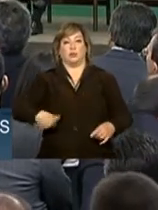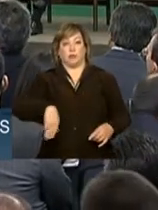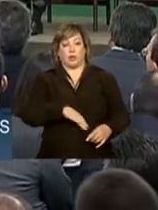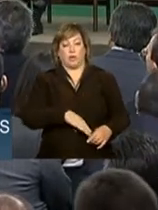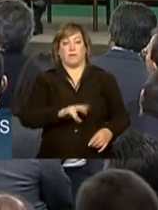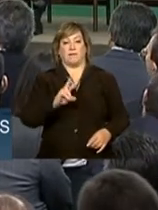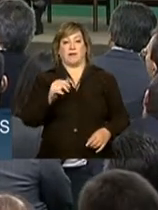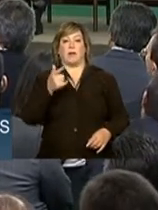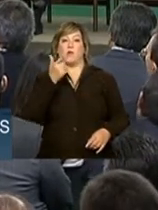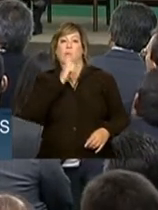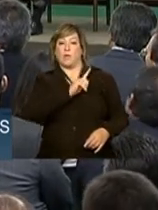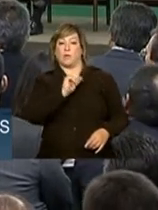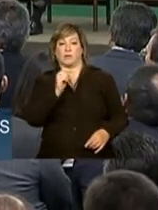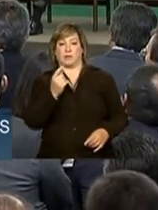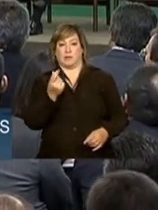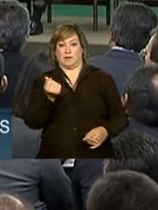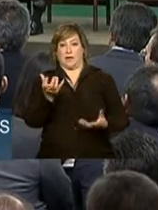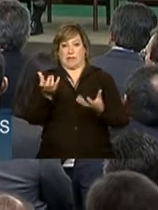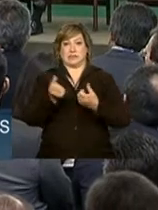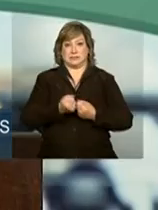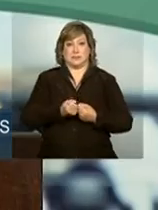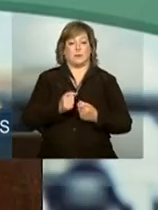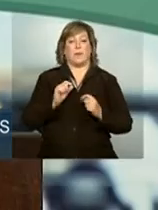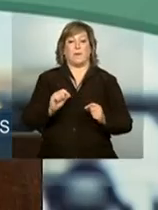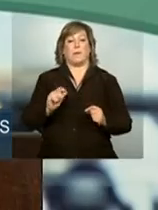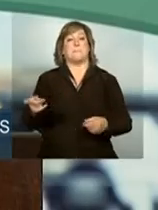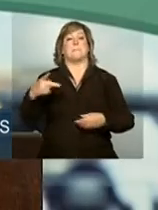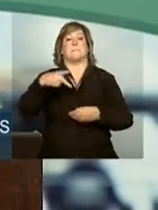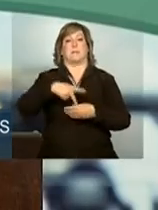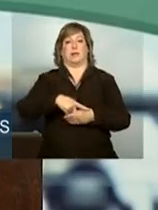pagos em petróleo,